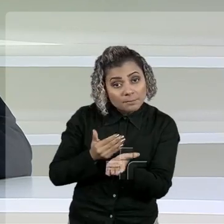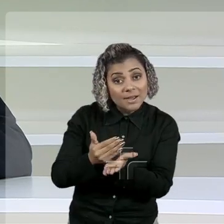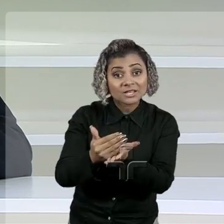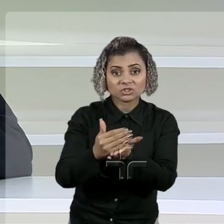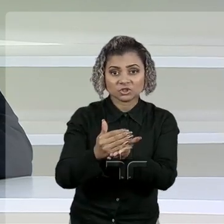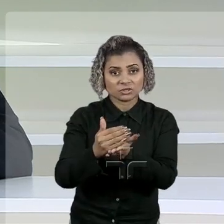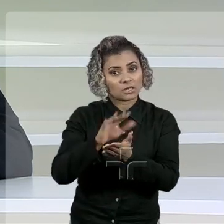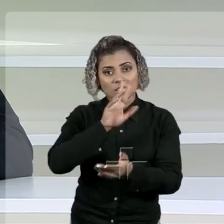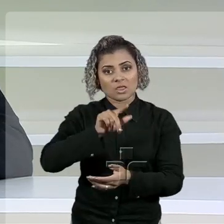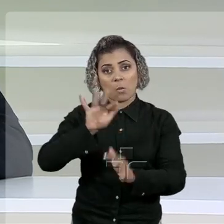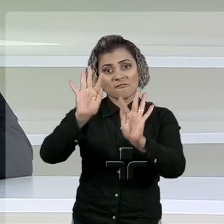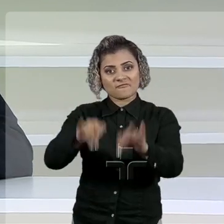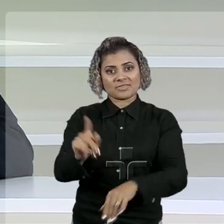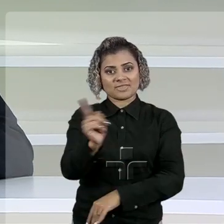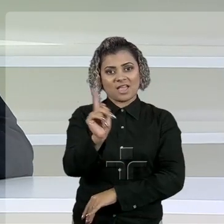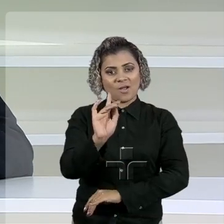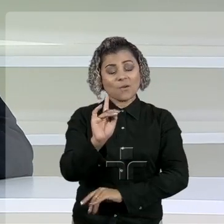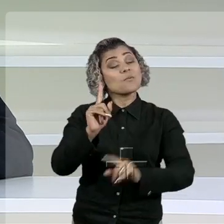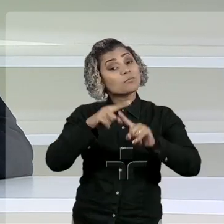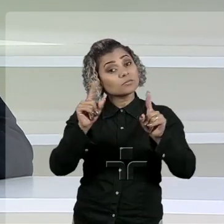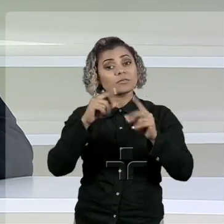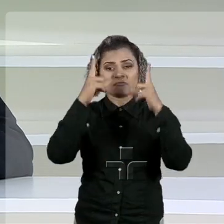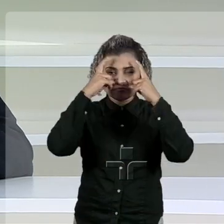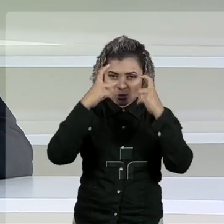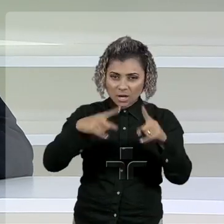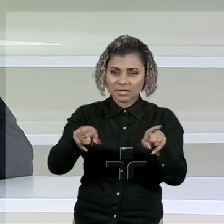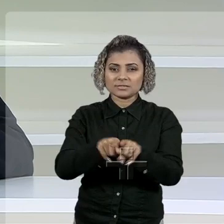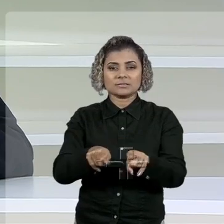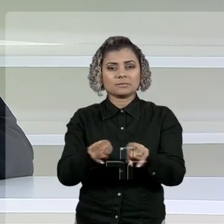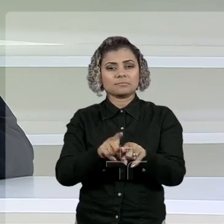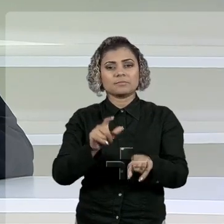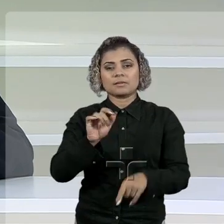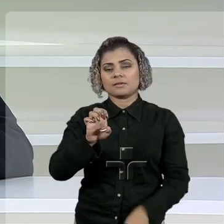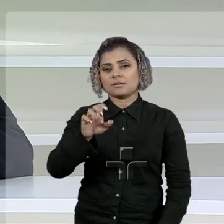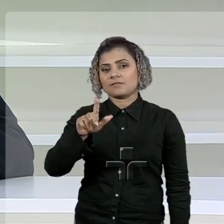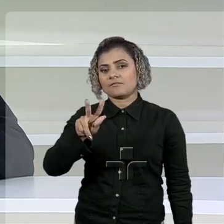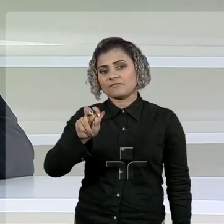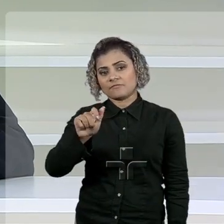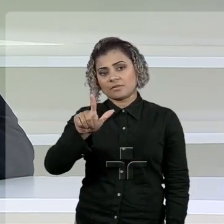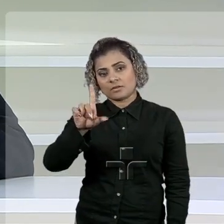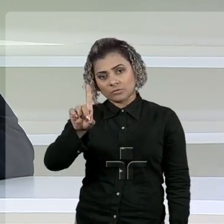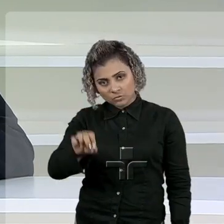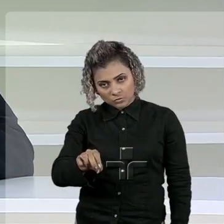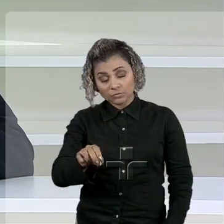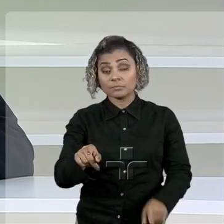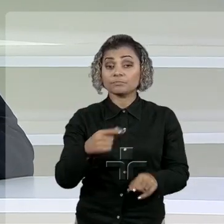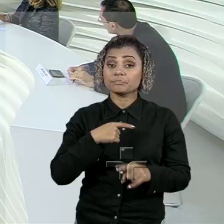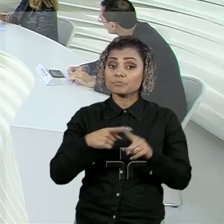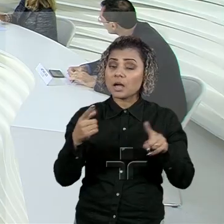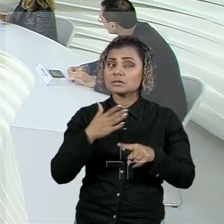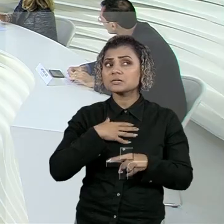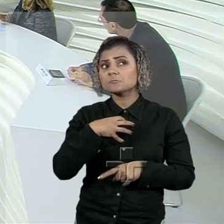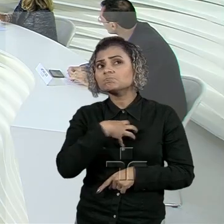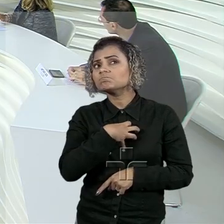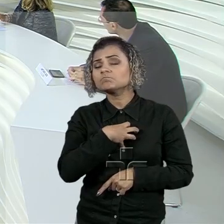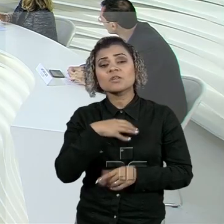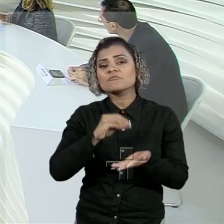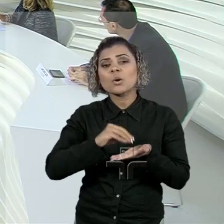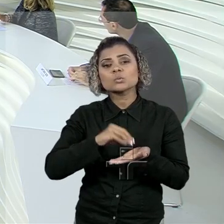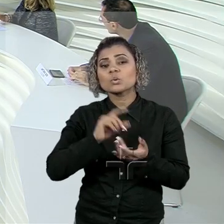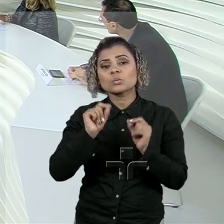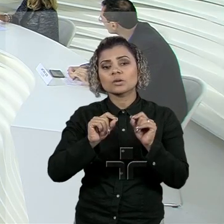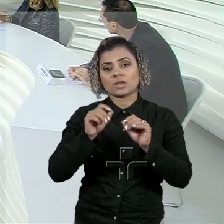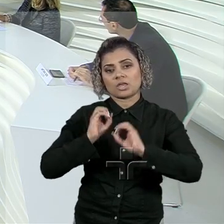chegada. Nós falamos da questão da violência aqui também, com o Evaldo. Para mim, e não vi o senhor tocando, é a questão